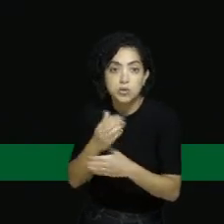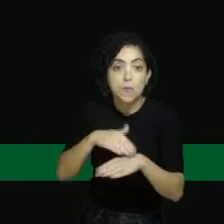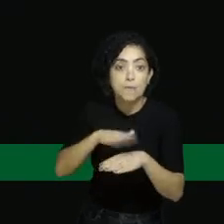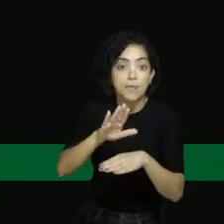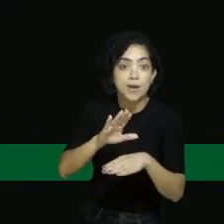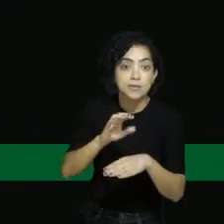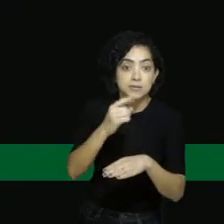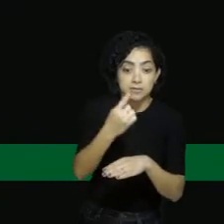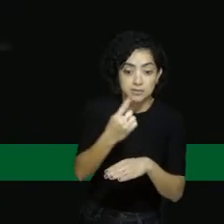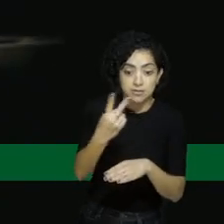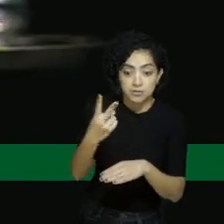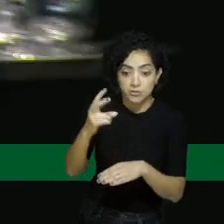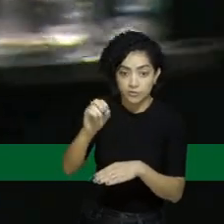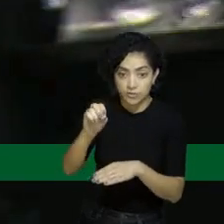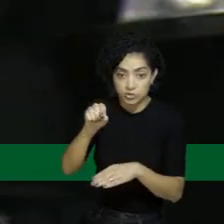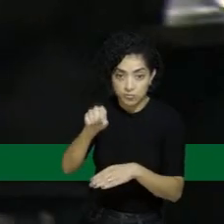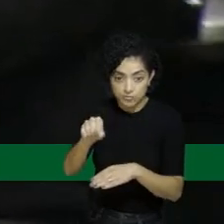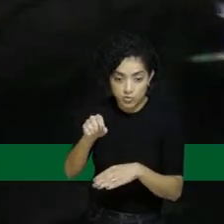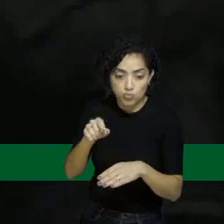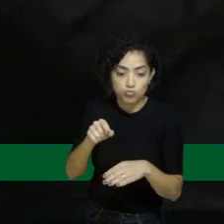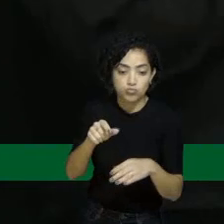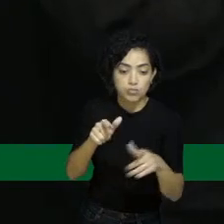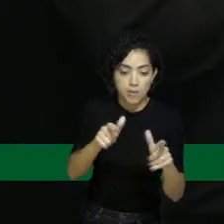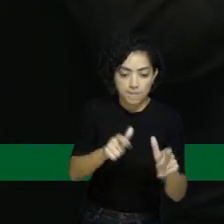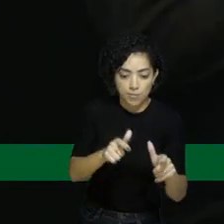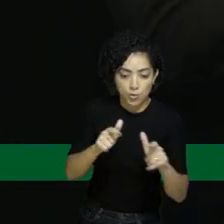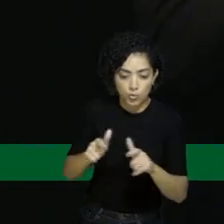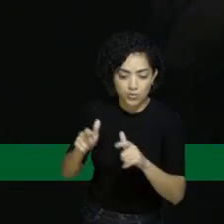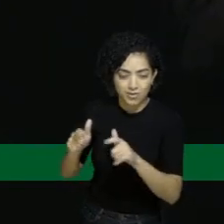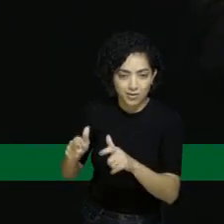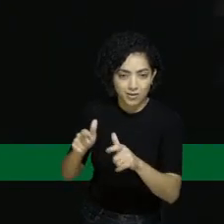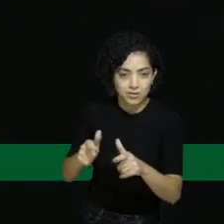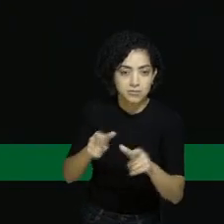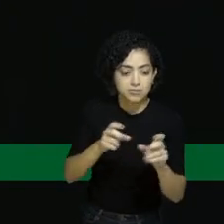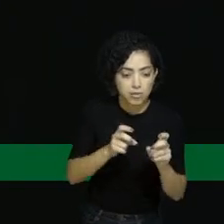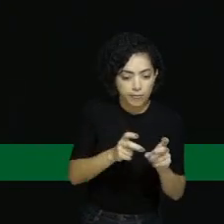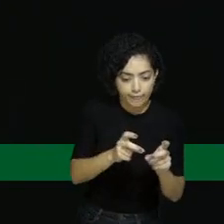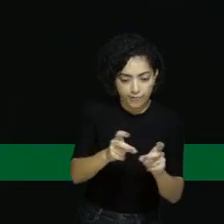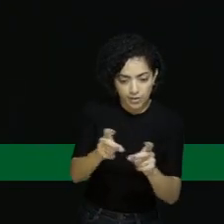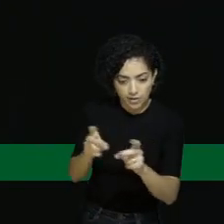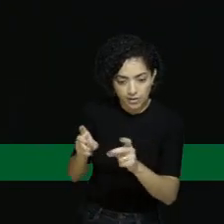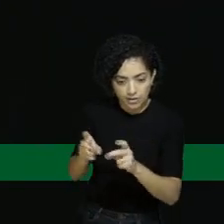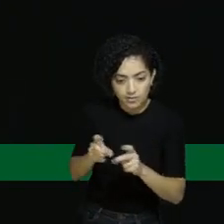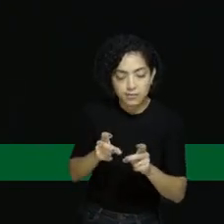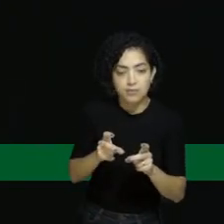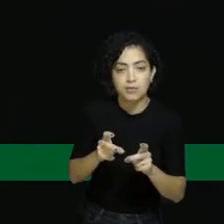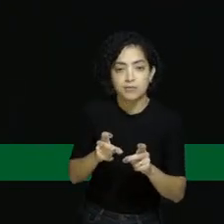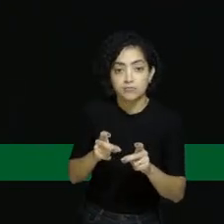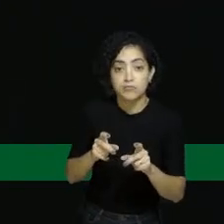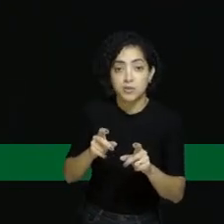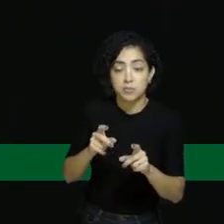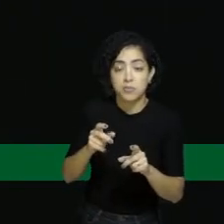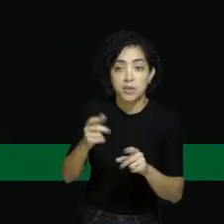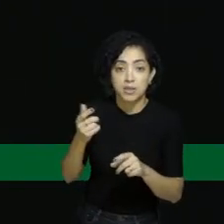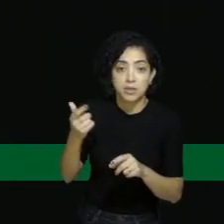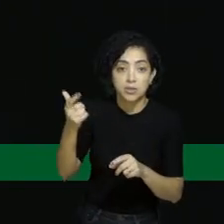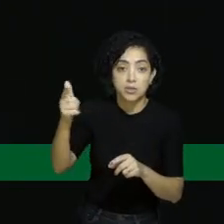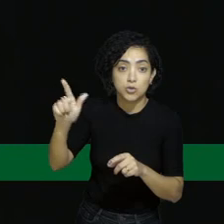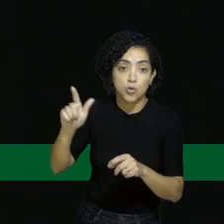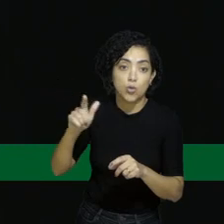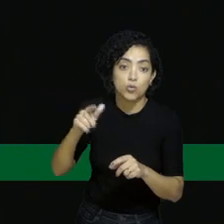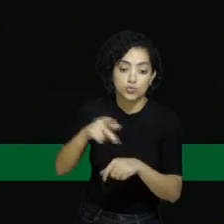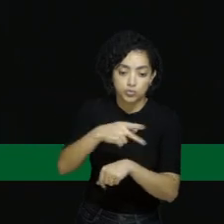120 mil pontos de venda no Brasil. E está presente no mercado externo, como dito, em mais de